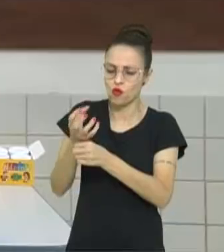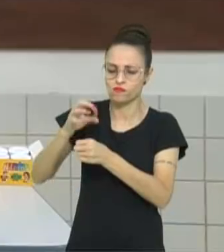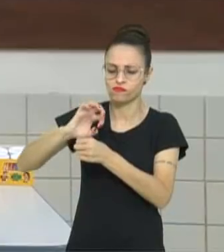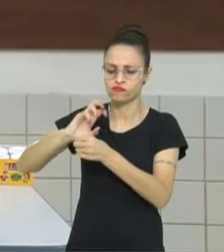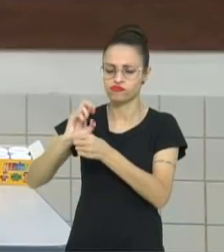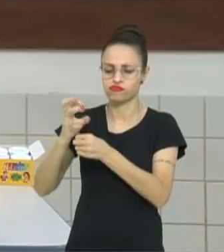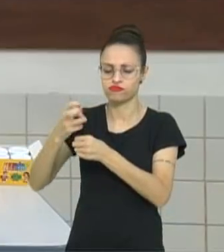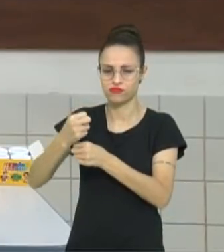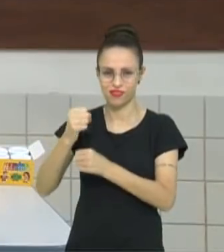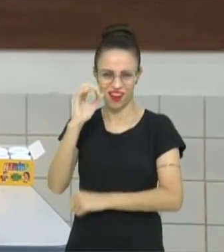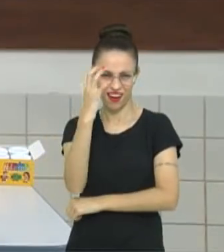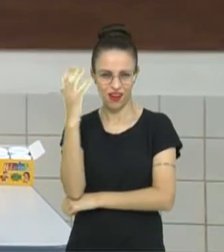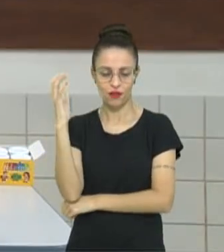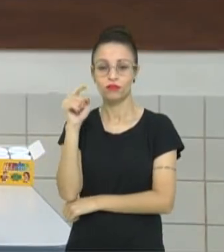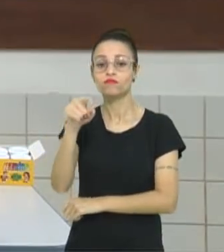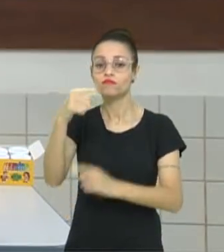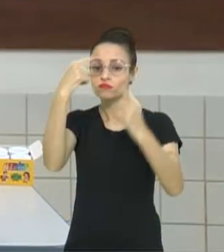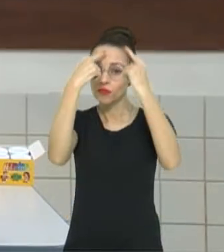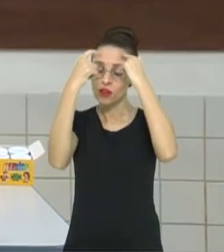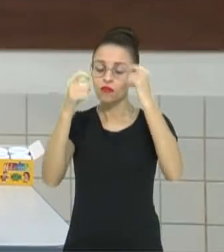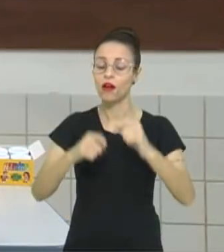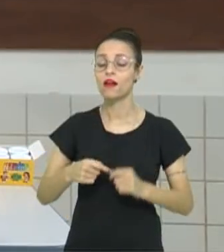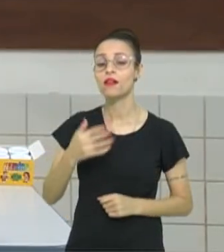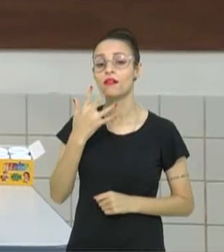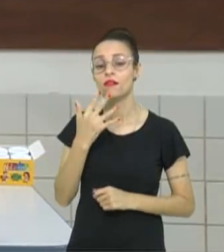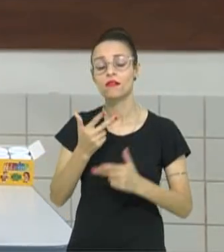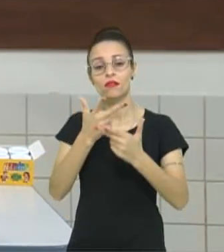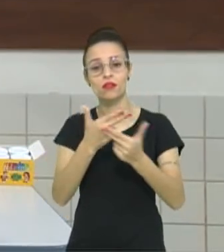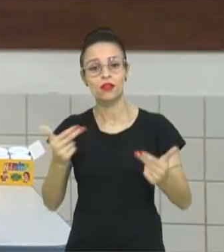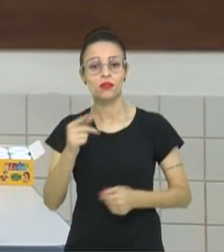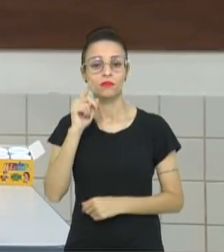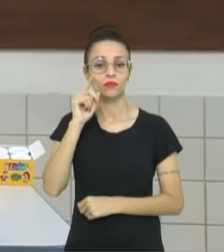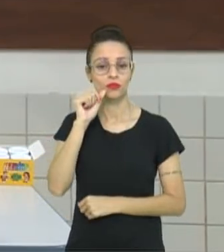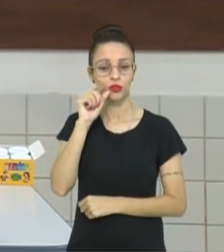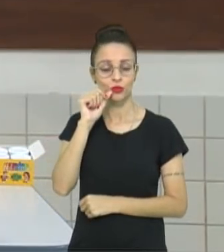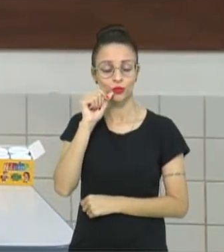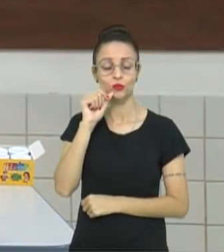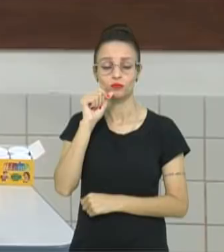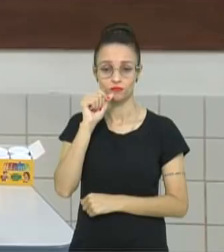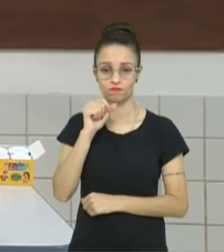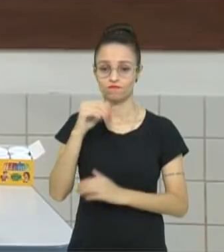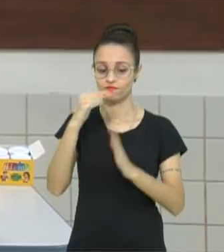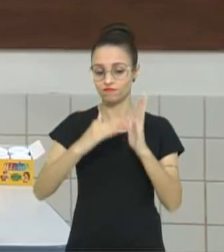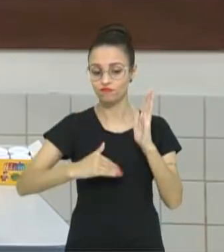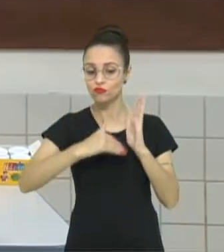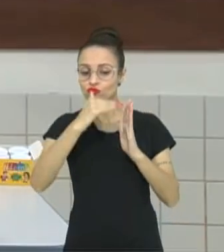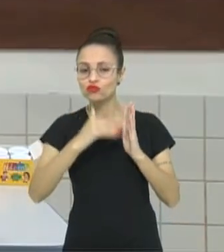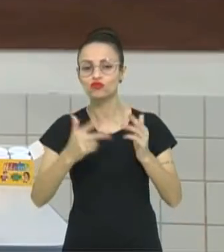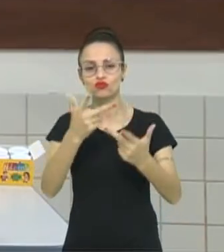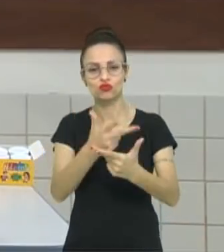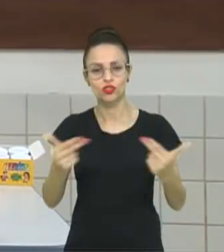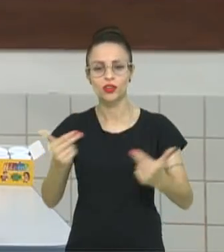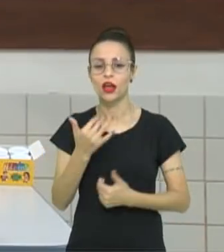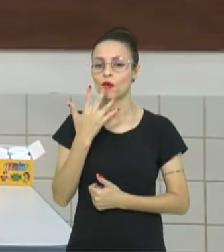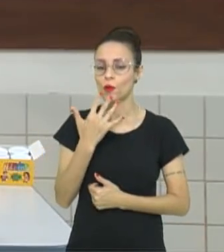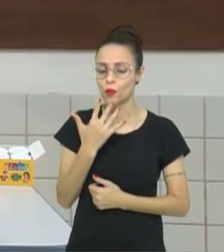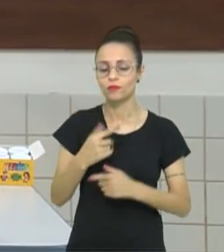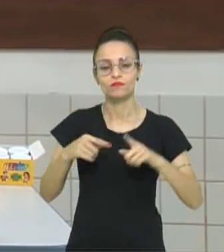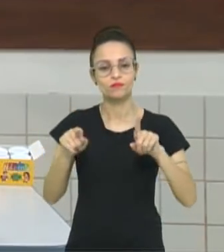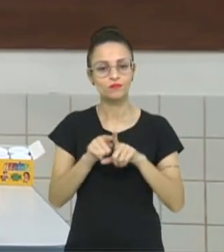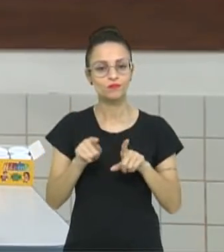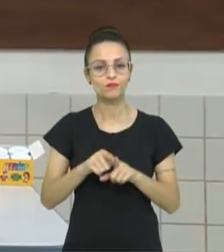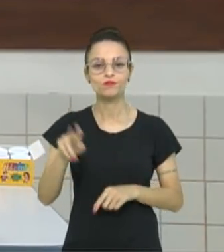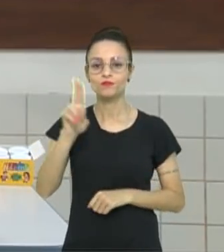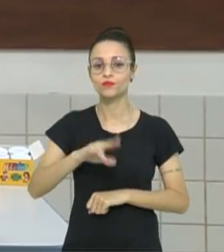sua criatividade. Se você tem lápis de cor, se você de repente tem tinta guache, né? A gente vai utilizar